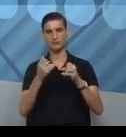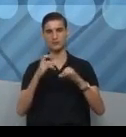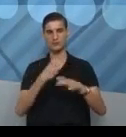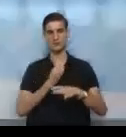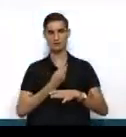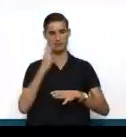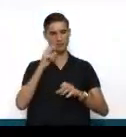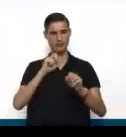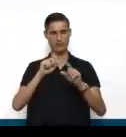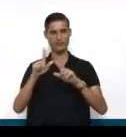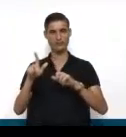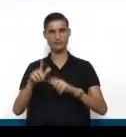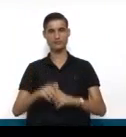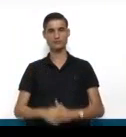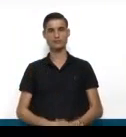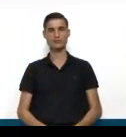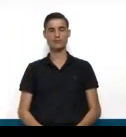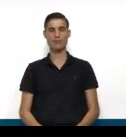existirem. Vamos ao quadro.